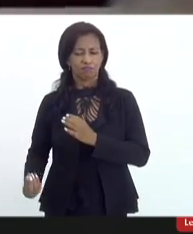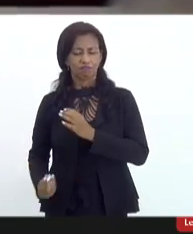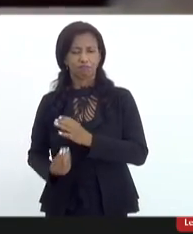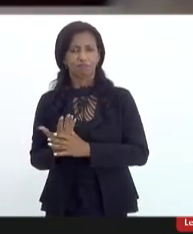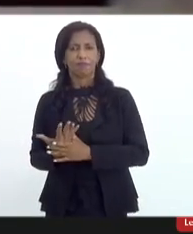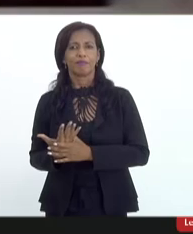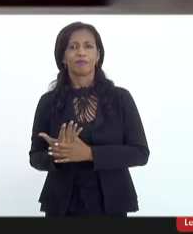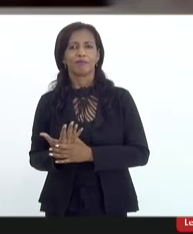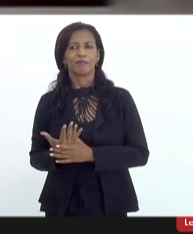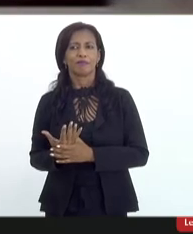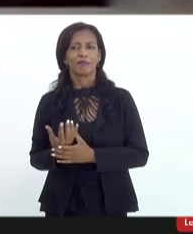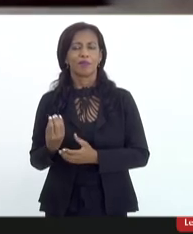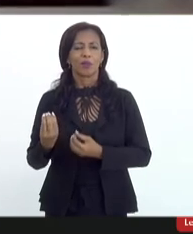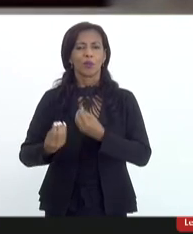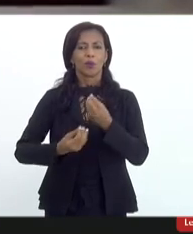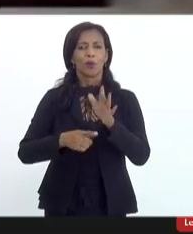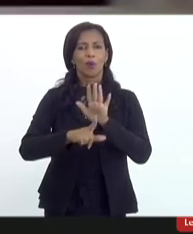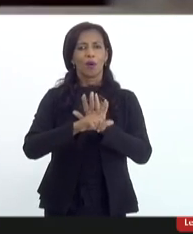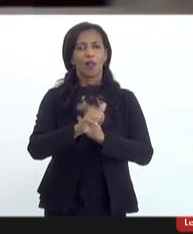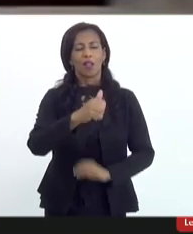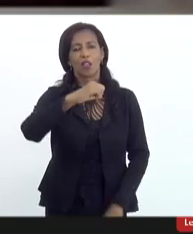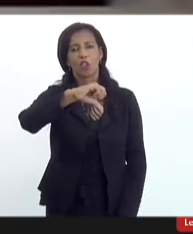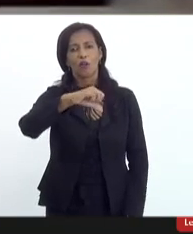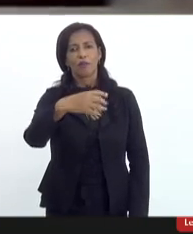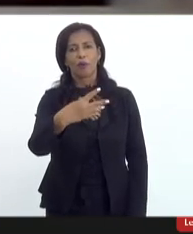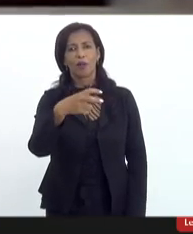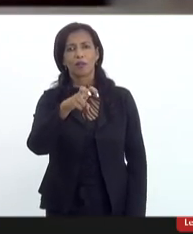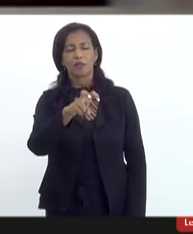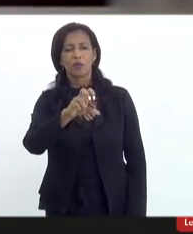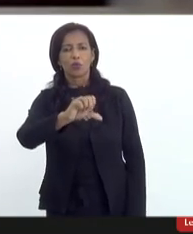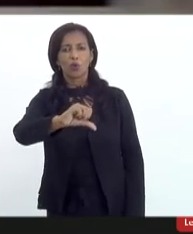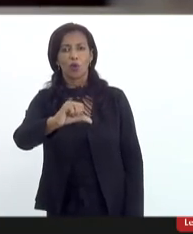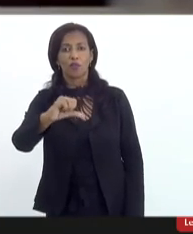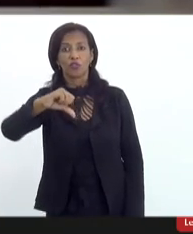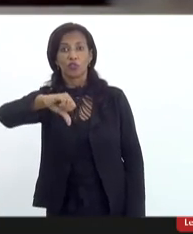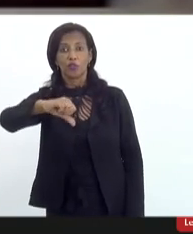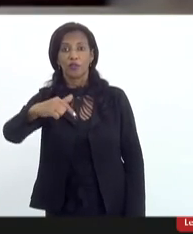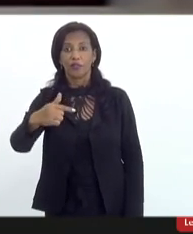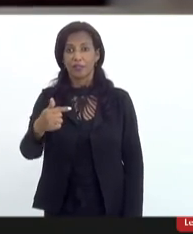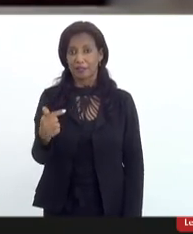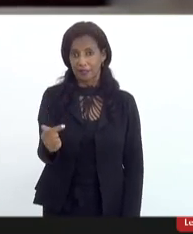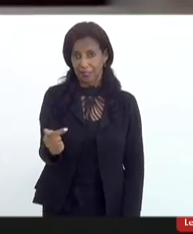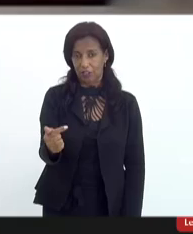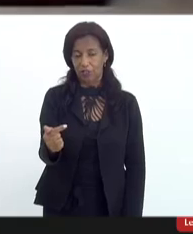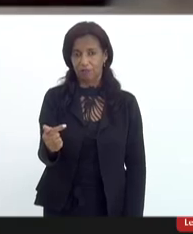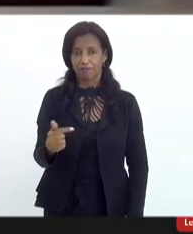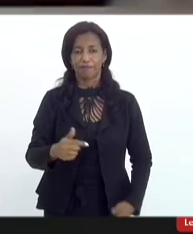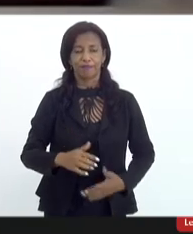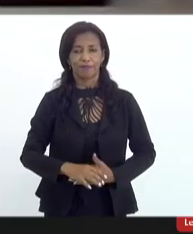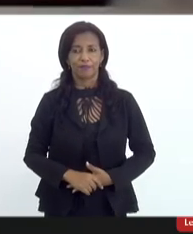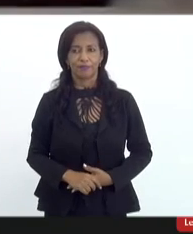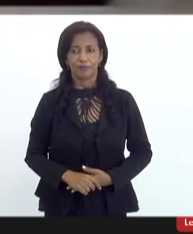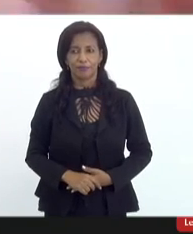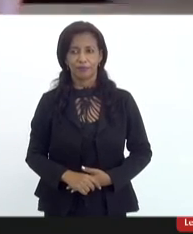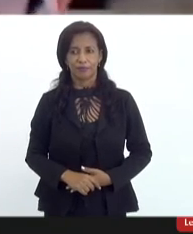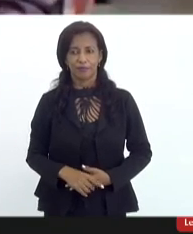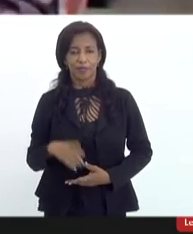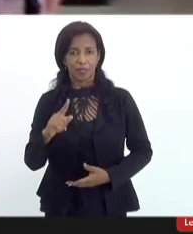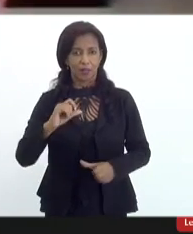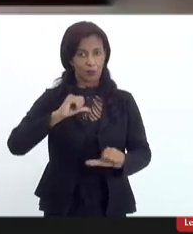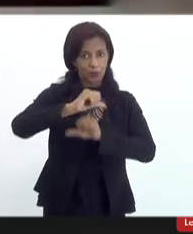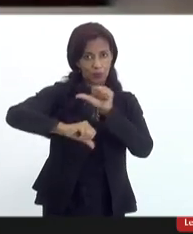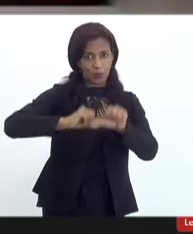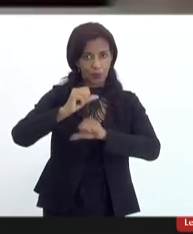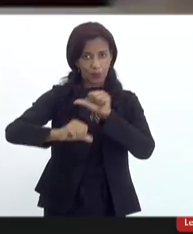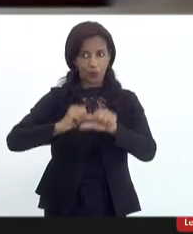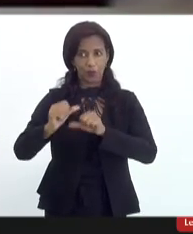apenas com a Lei 9459 de 97, de 1997, que alterou